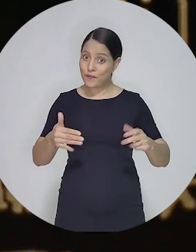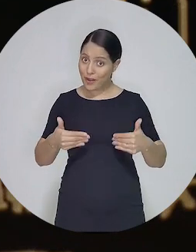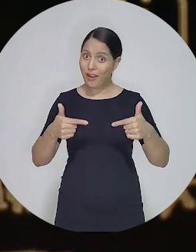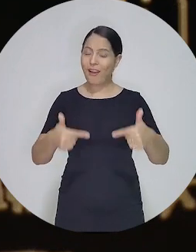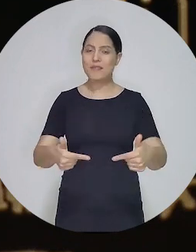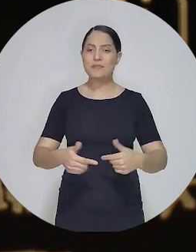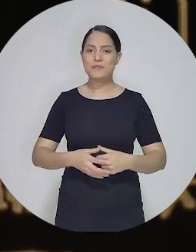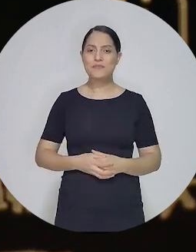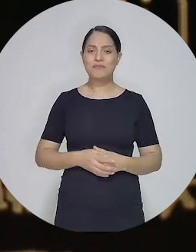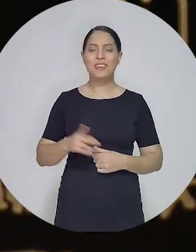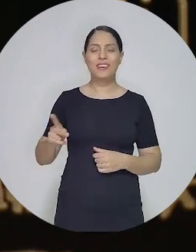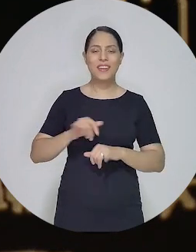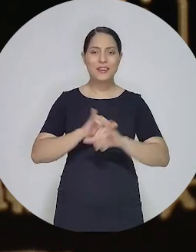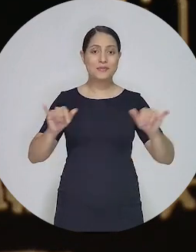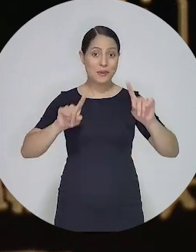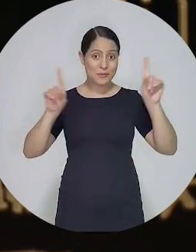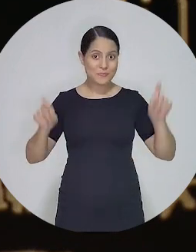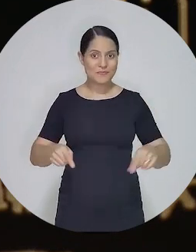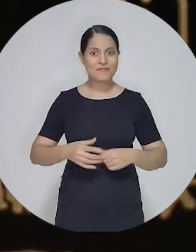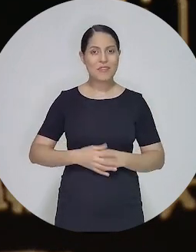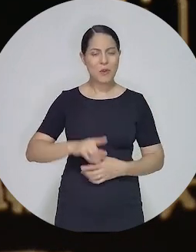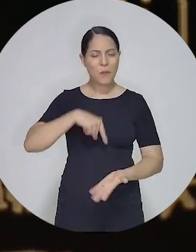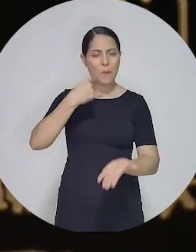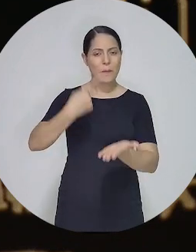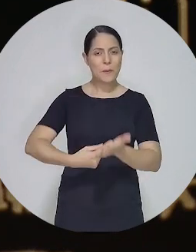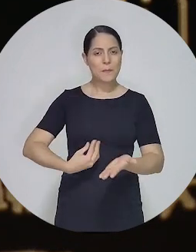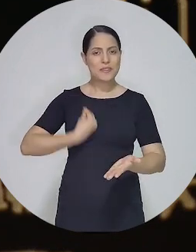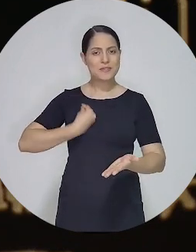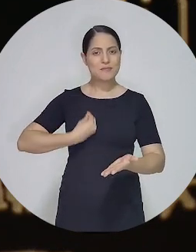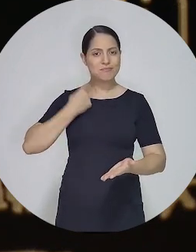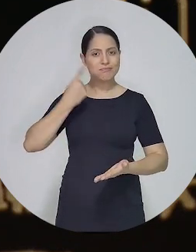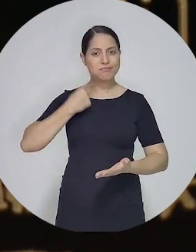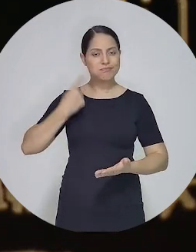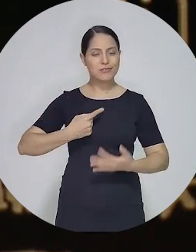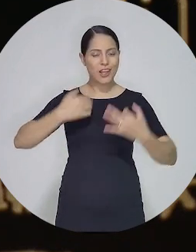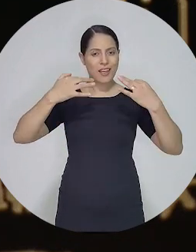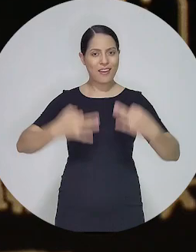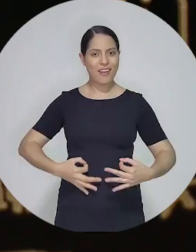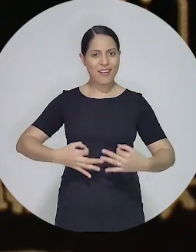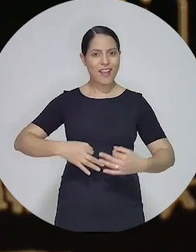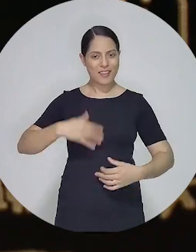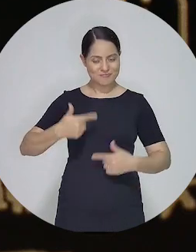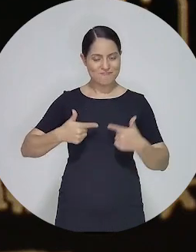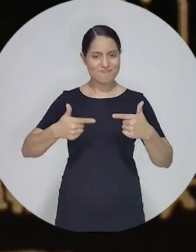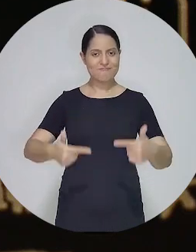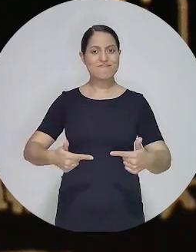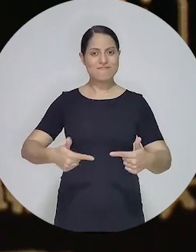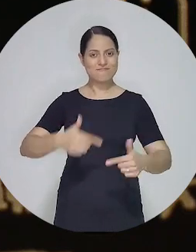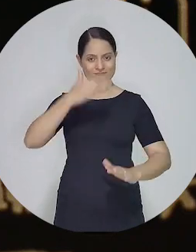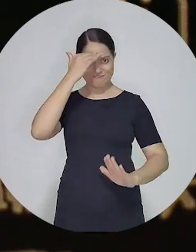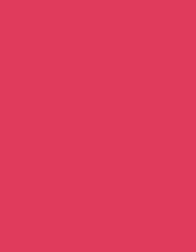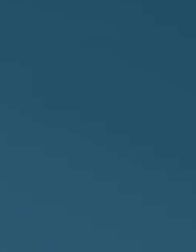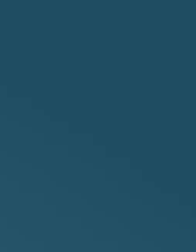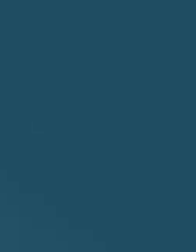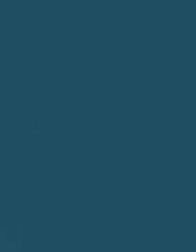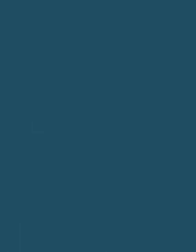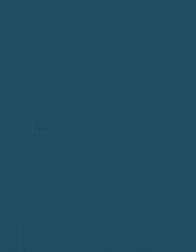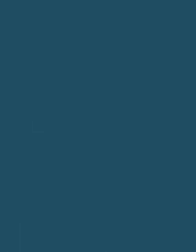meu compromisso com as advogadas e advogados é verdadeiro, é real, é honesto, é leal. Fecha